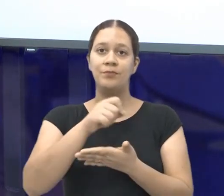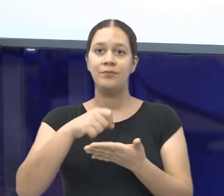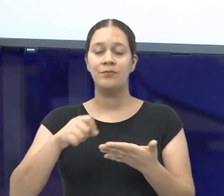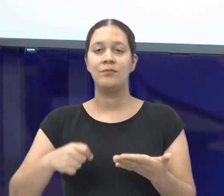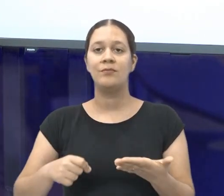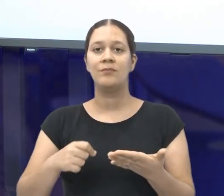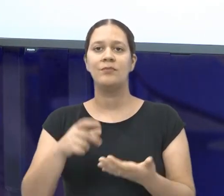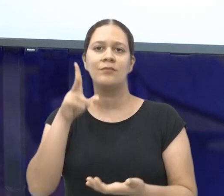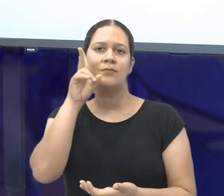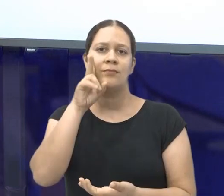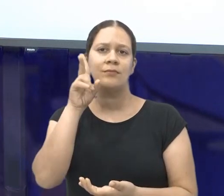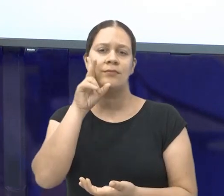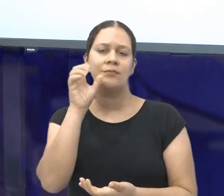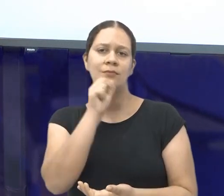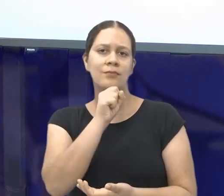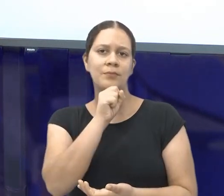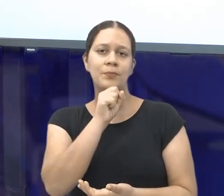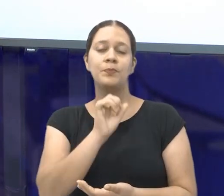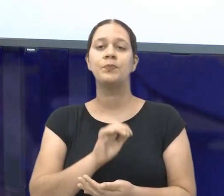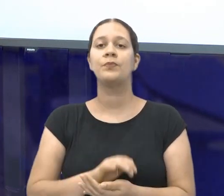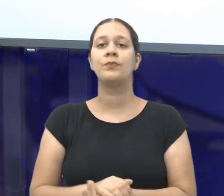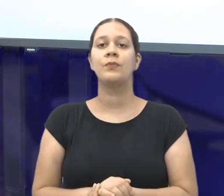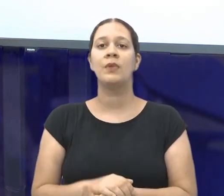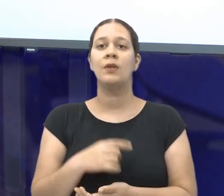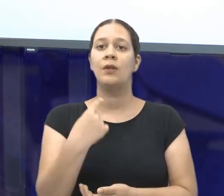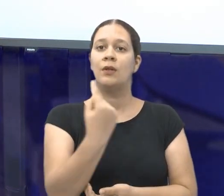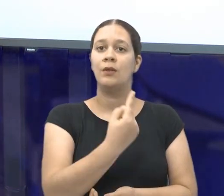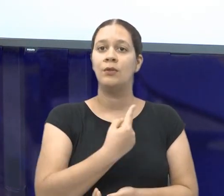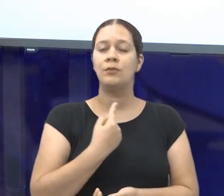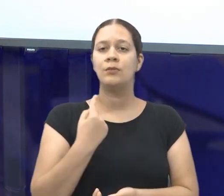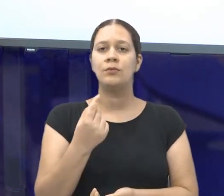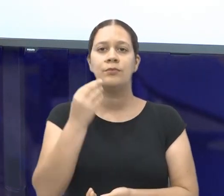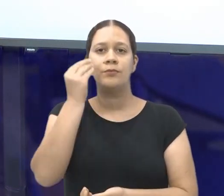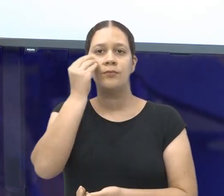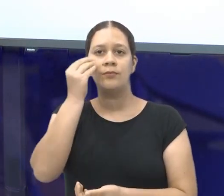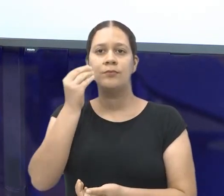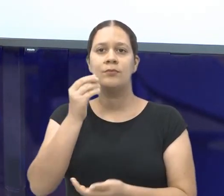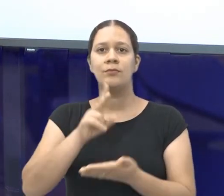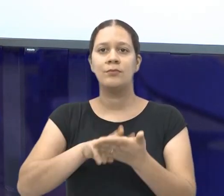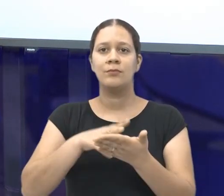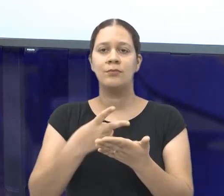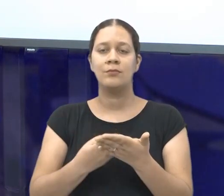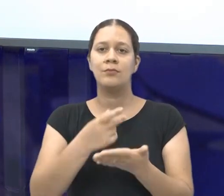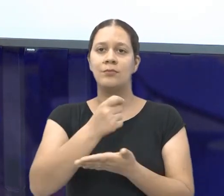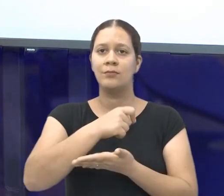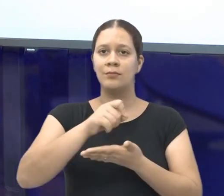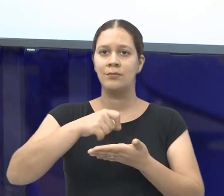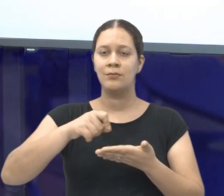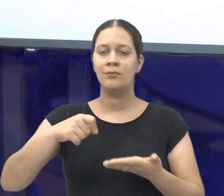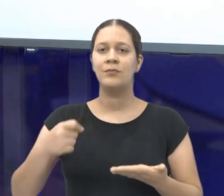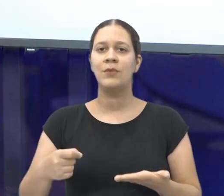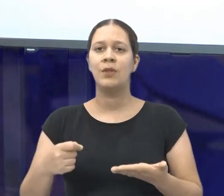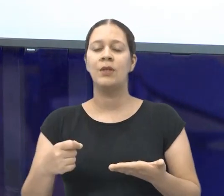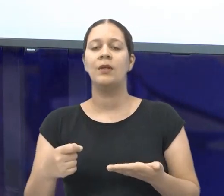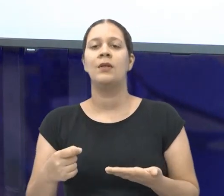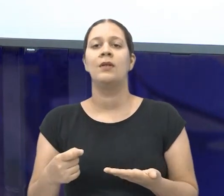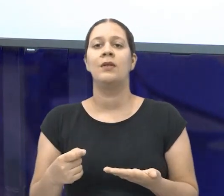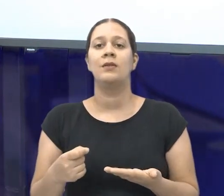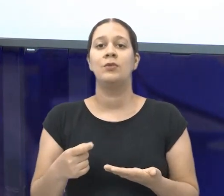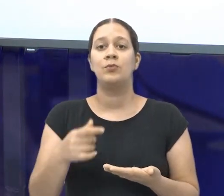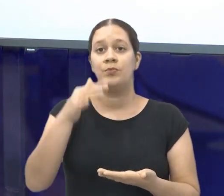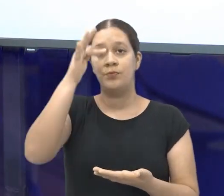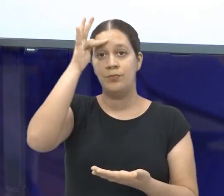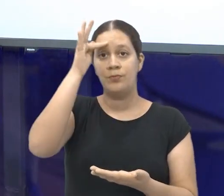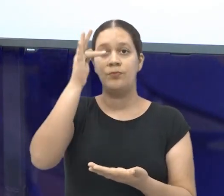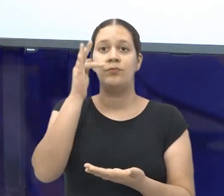seja, relembrando rapidamente. Nós vimos que a tradição escrita, ela chega nos fiéis de uma